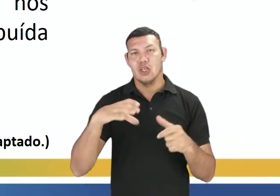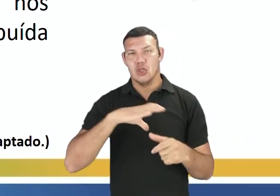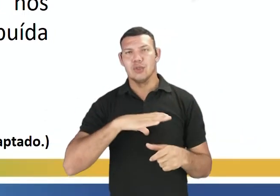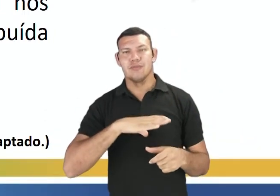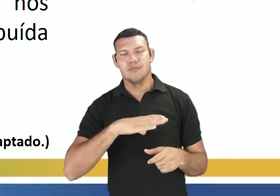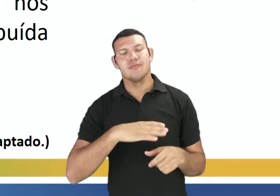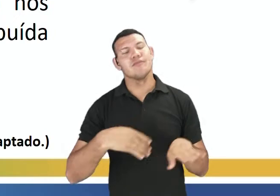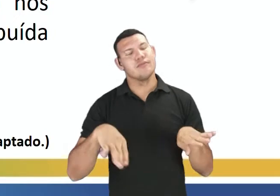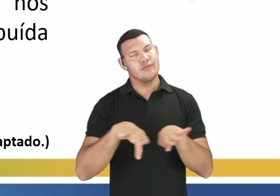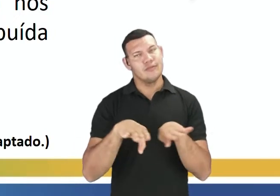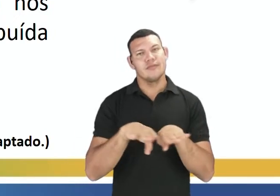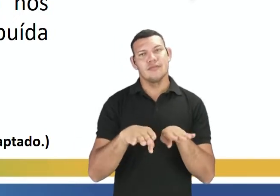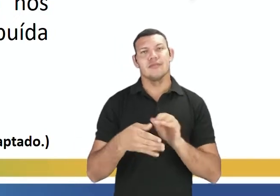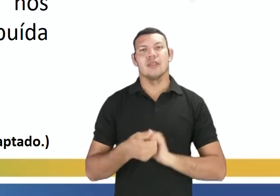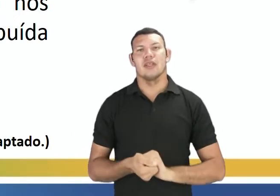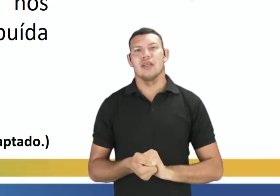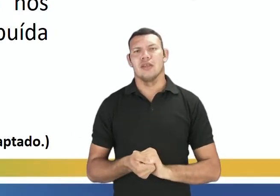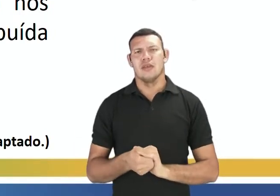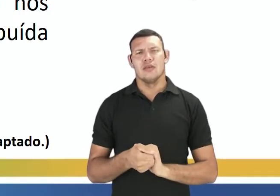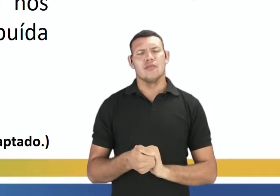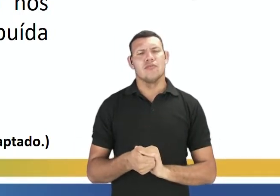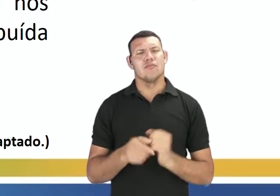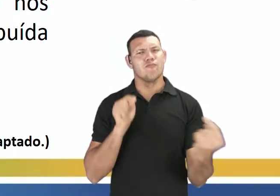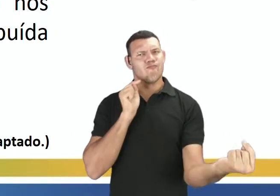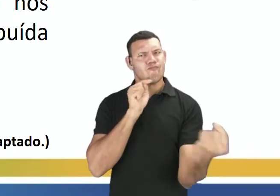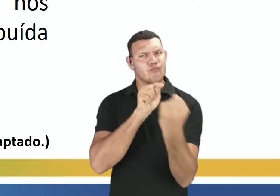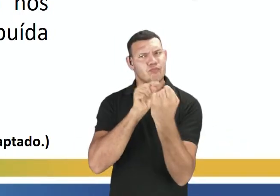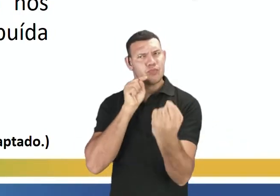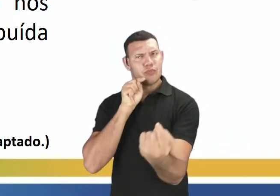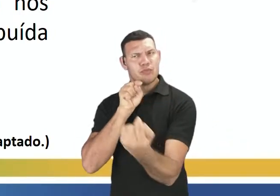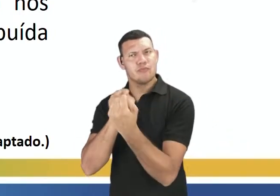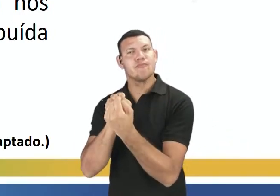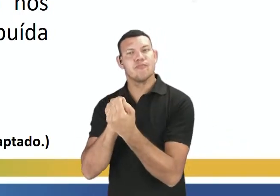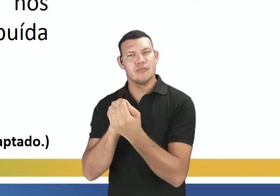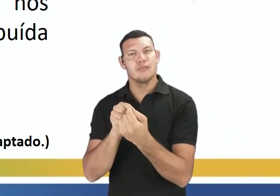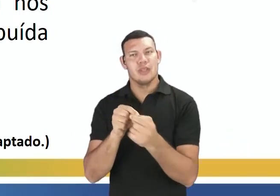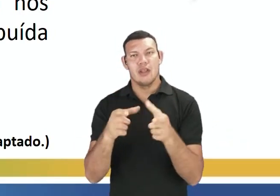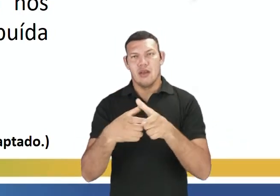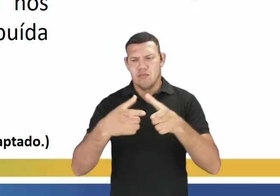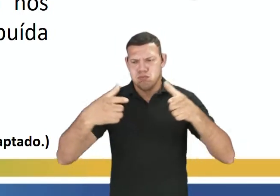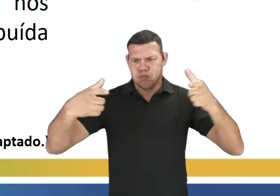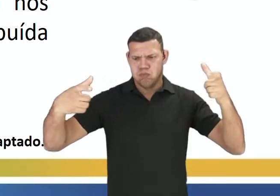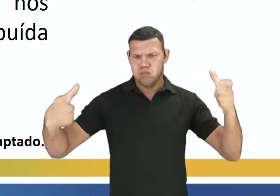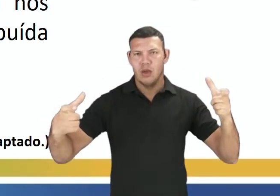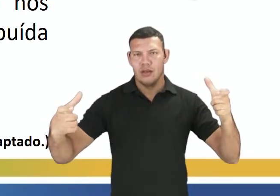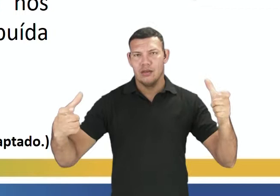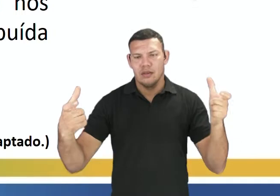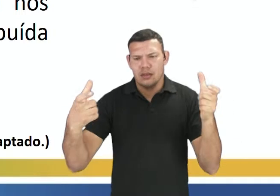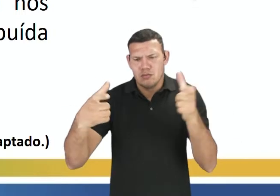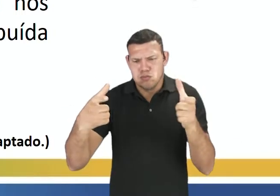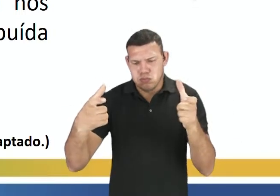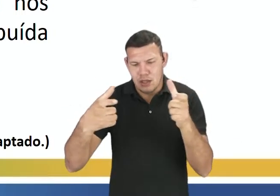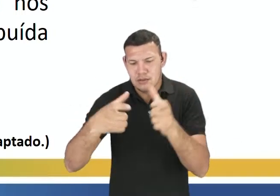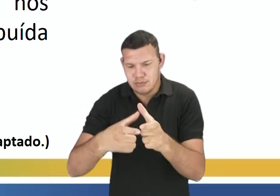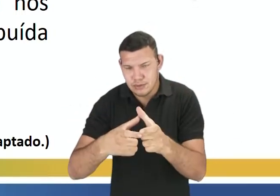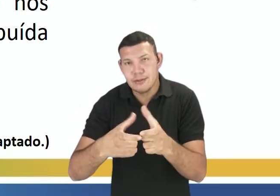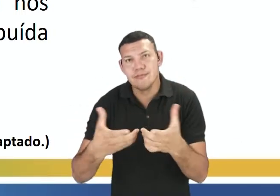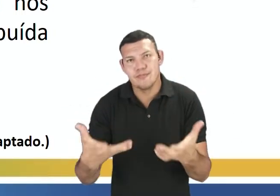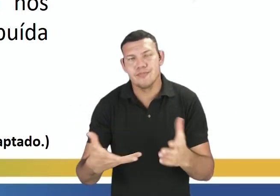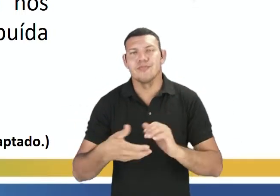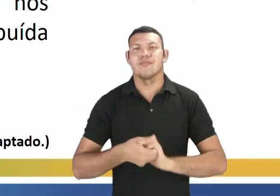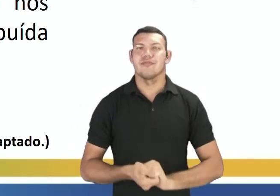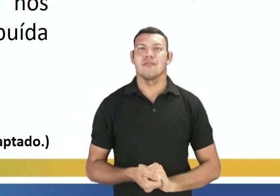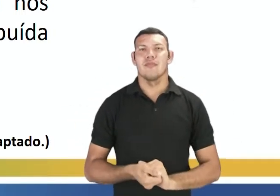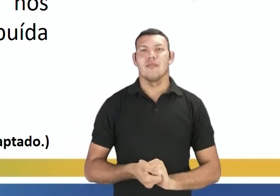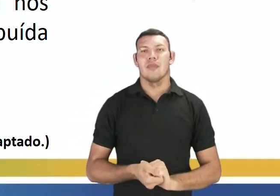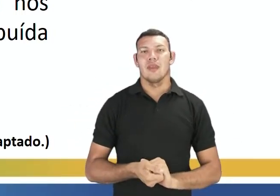né, ela pode estar diretamente ligada às grandes metrópoles, às cidades médias e às cidades pequenas. Eu vou